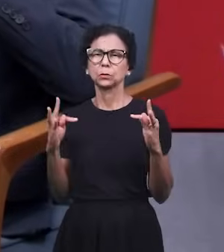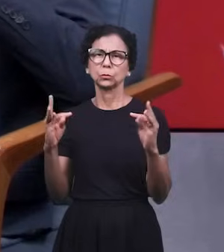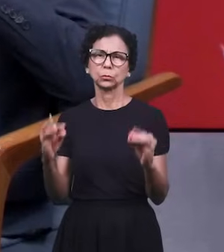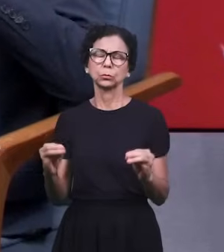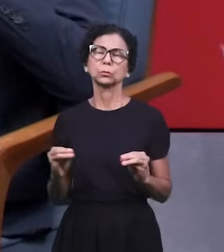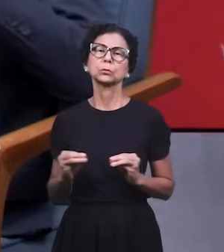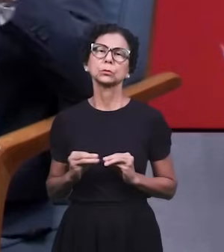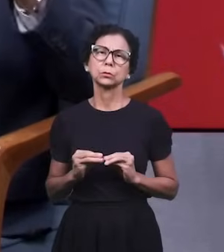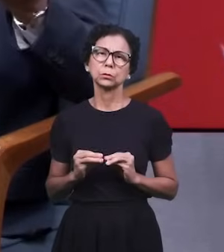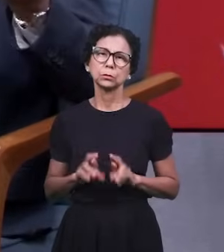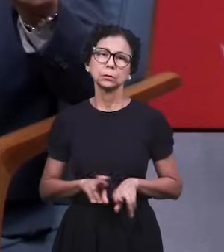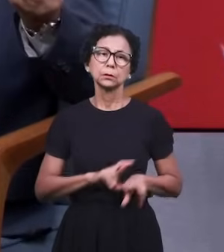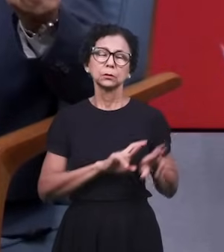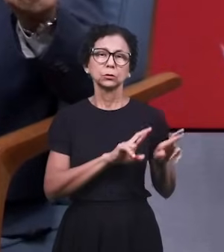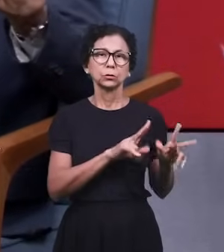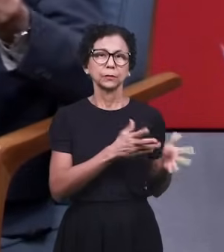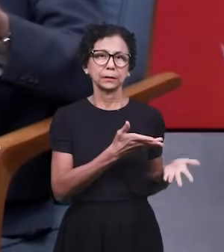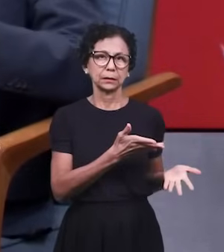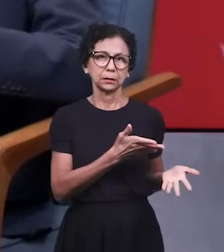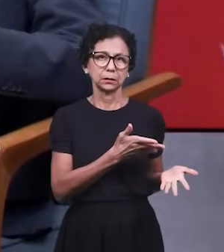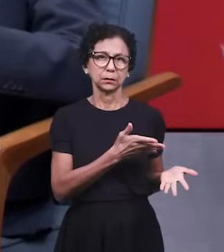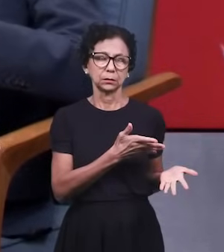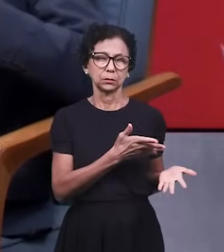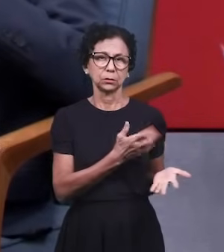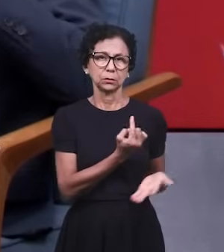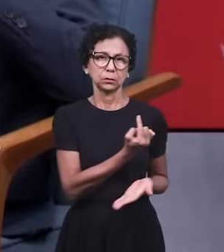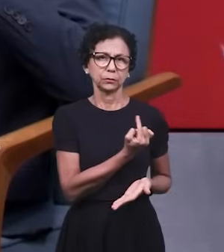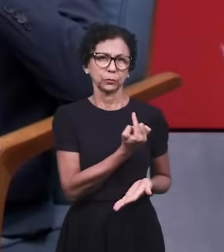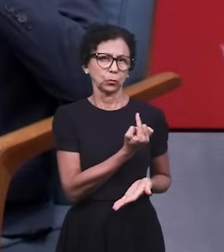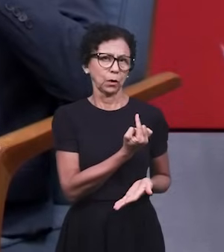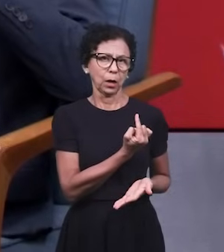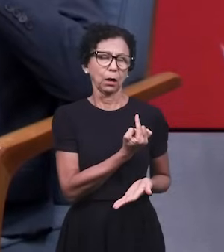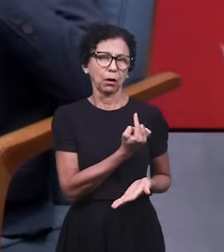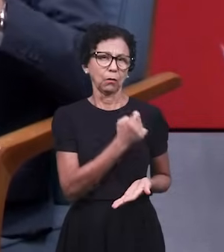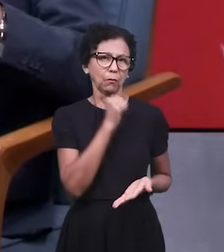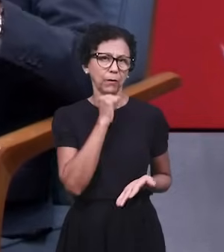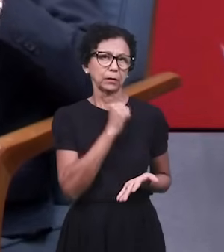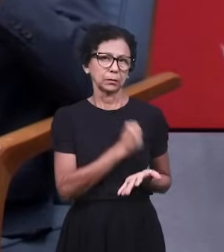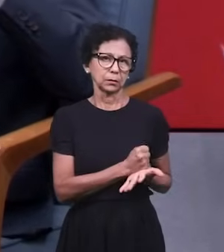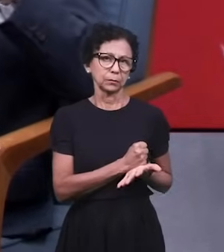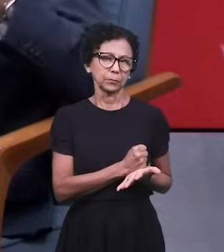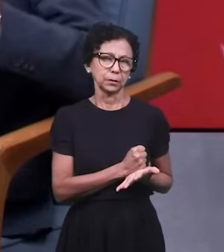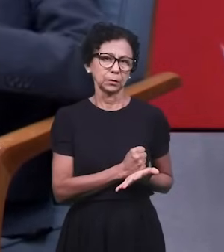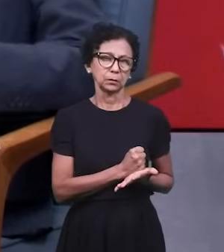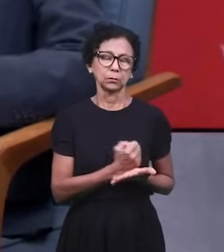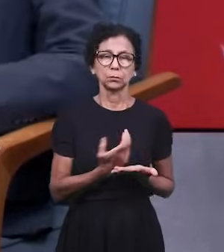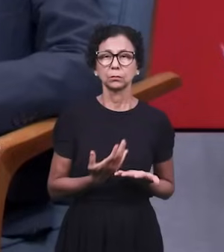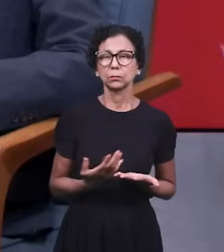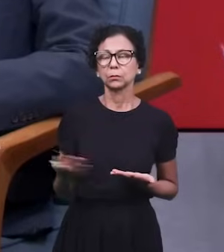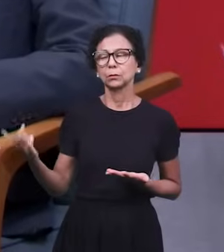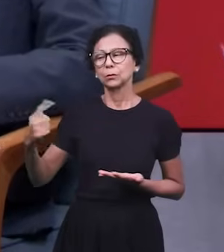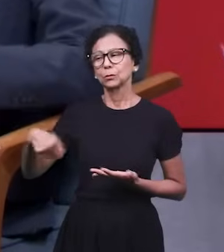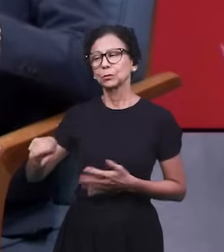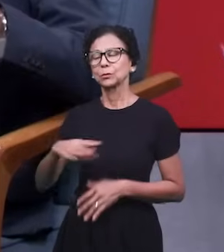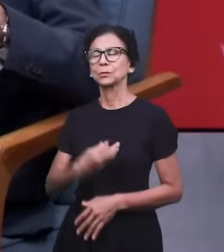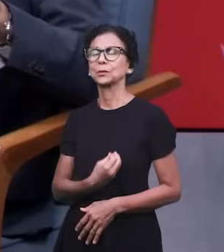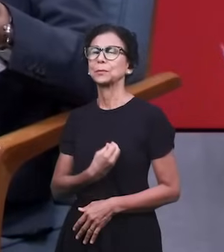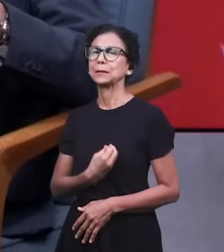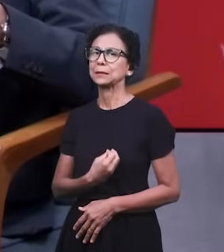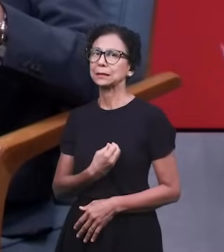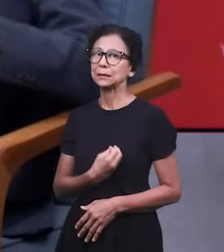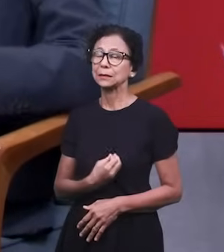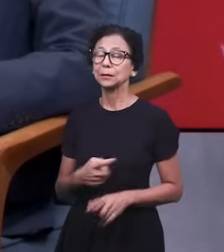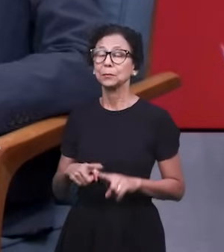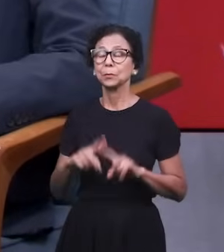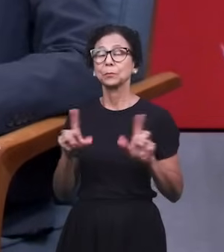igreja. Então é diferente, no Velho Testamento era individual, agora não, agora toda a igreja tem a participação. Mas a